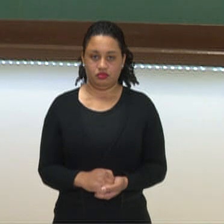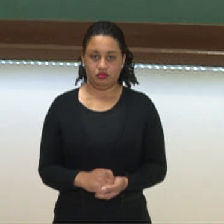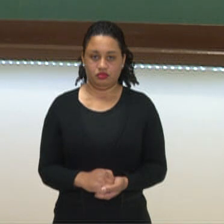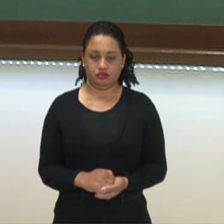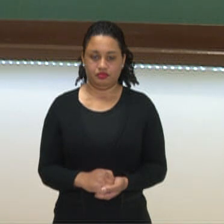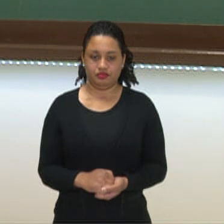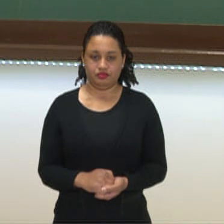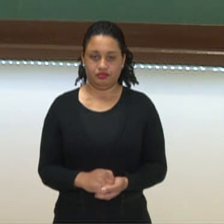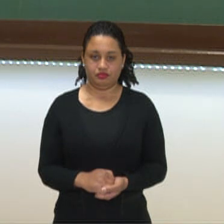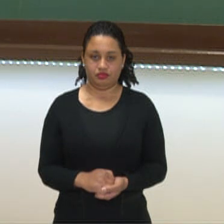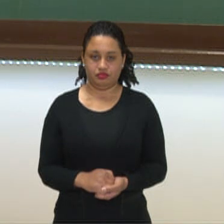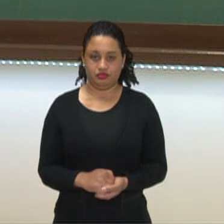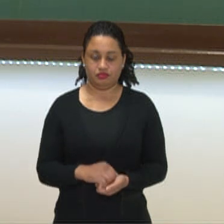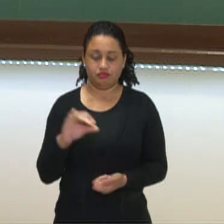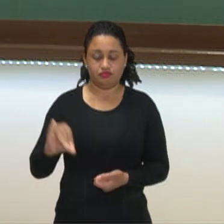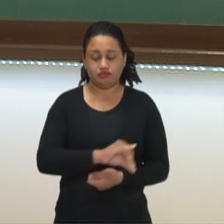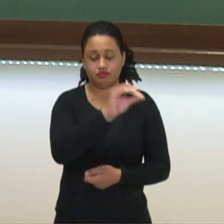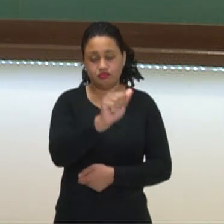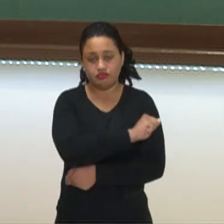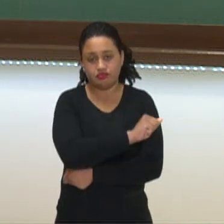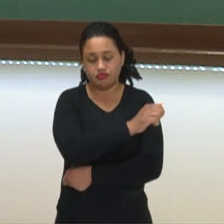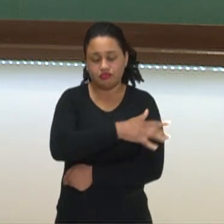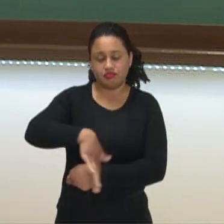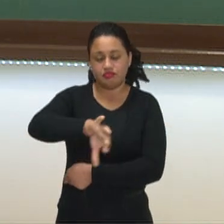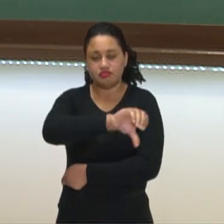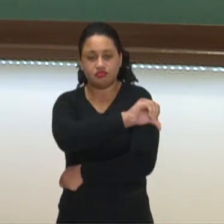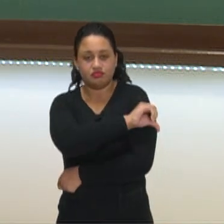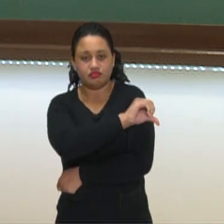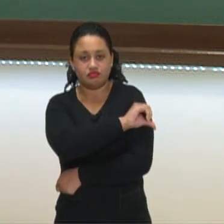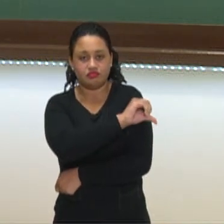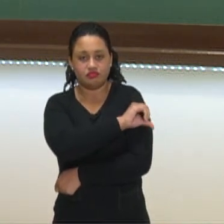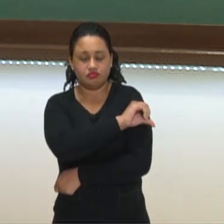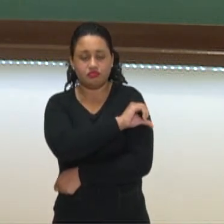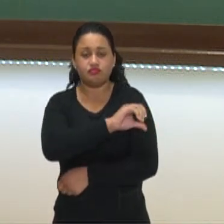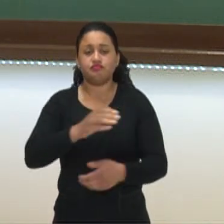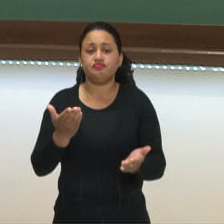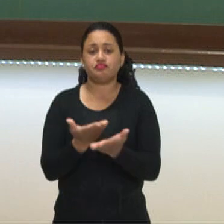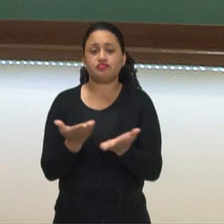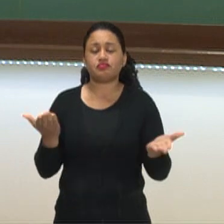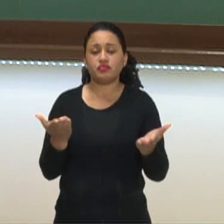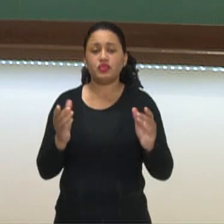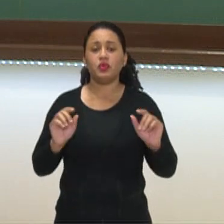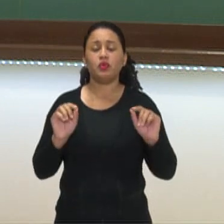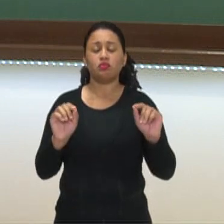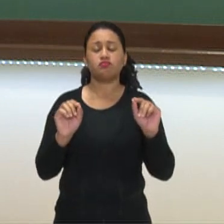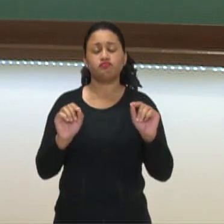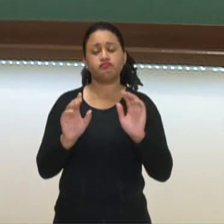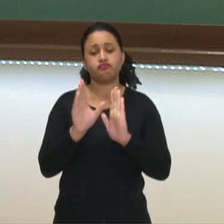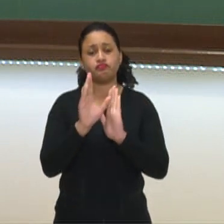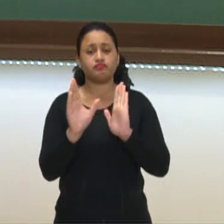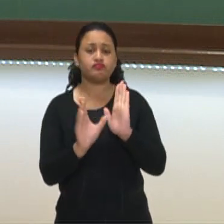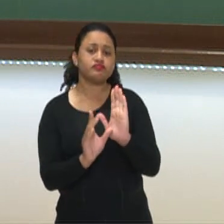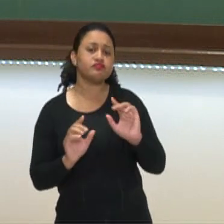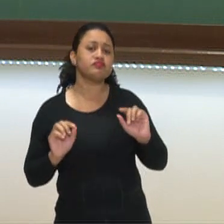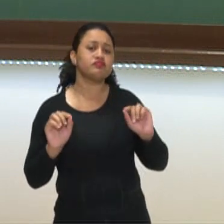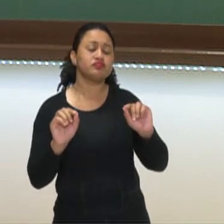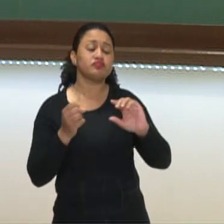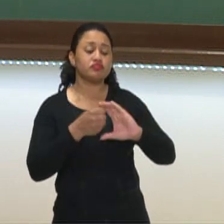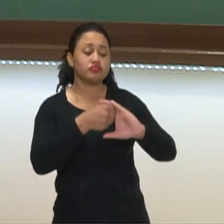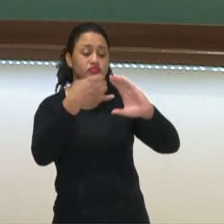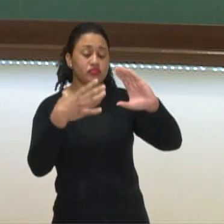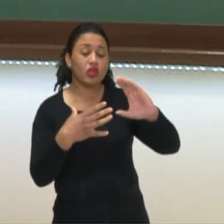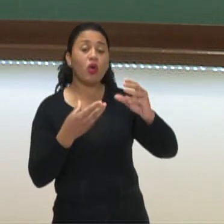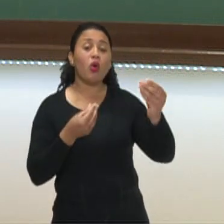Olá, estudantes do Paraná, do nono ano. A aula de hoje, nós vamos falar um pouco sobre as